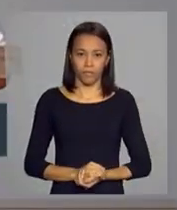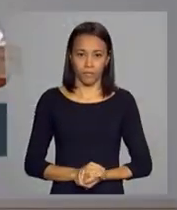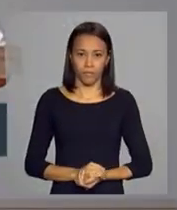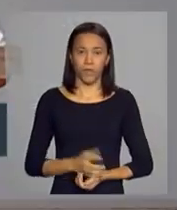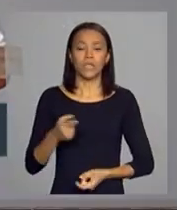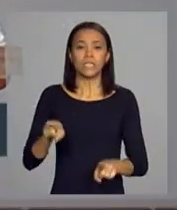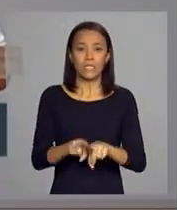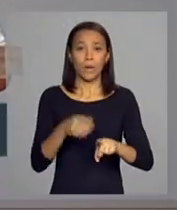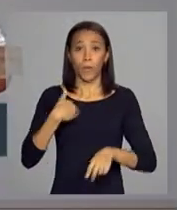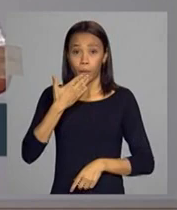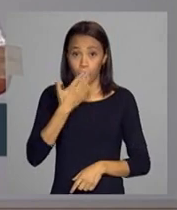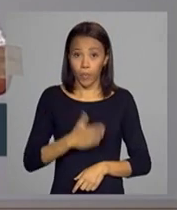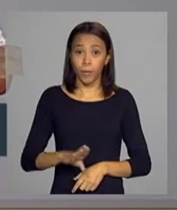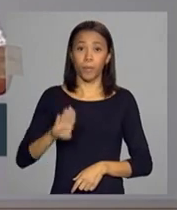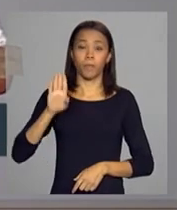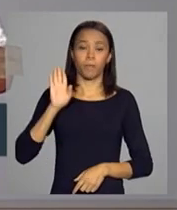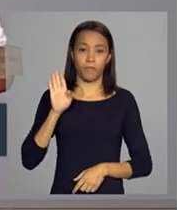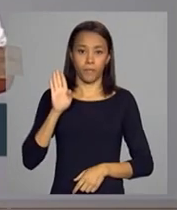Prometo